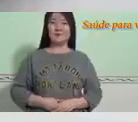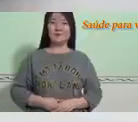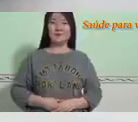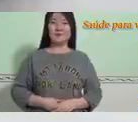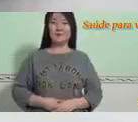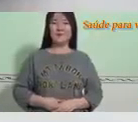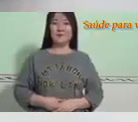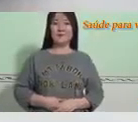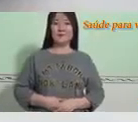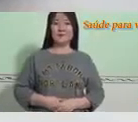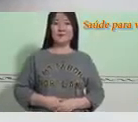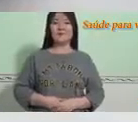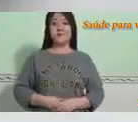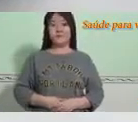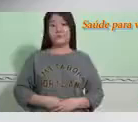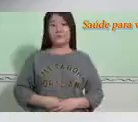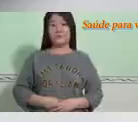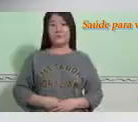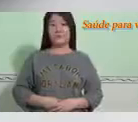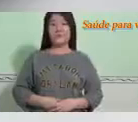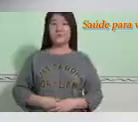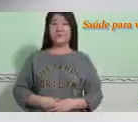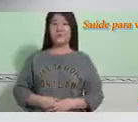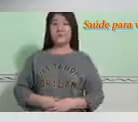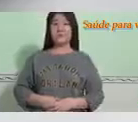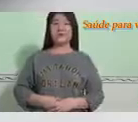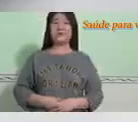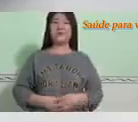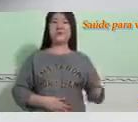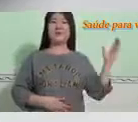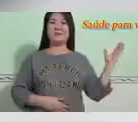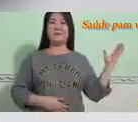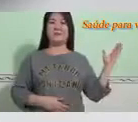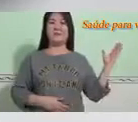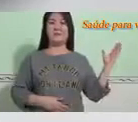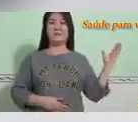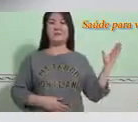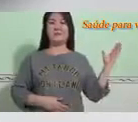para sífilis na gestação e tratamento para neurosífilis.